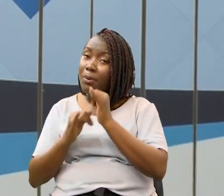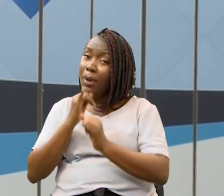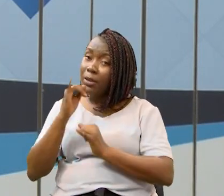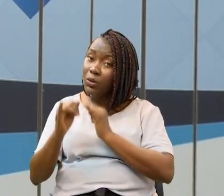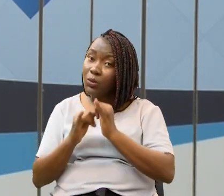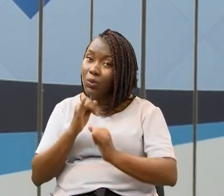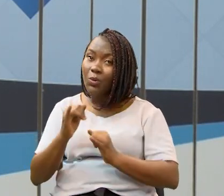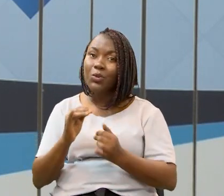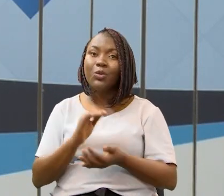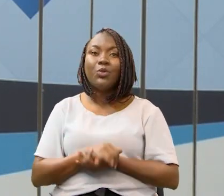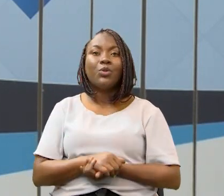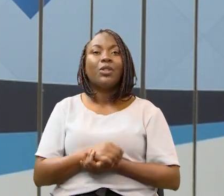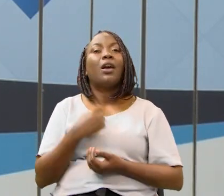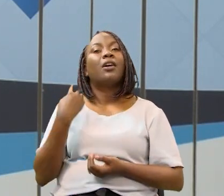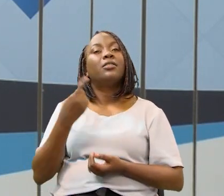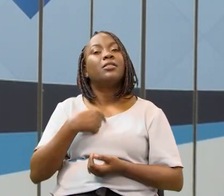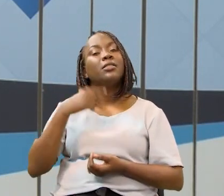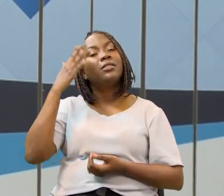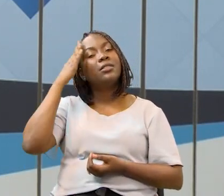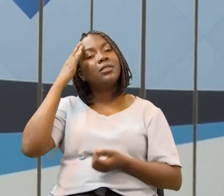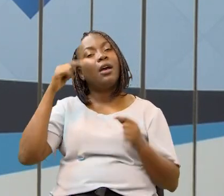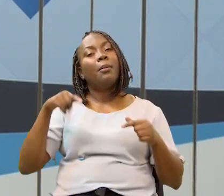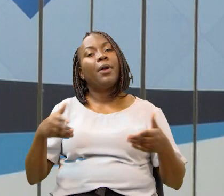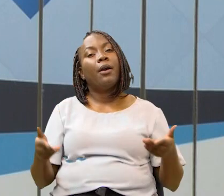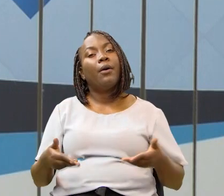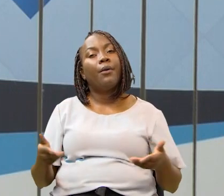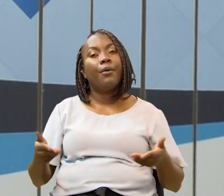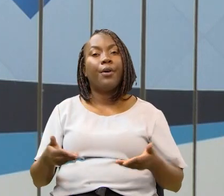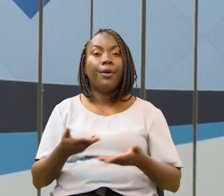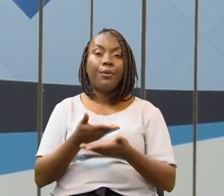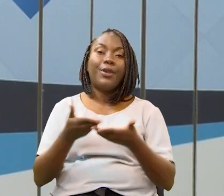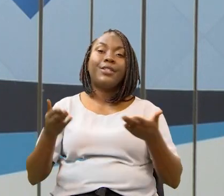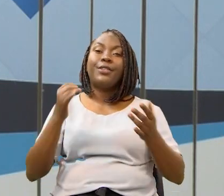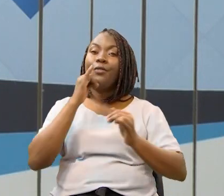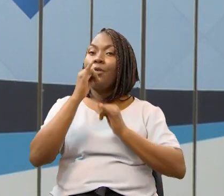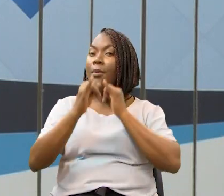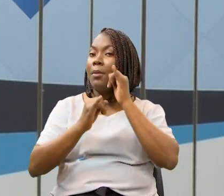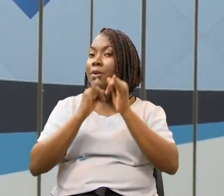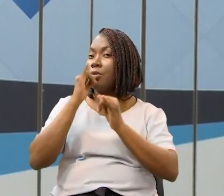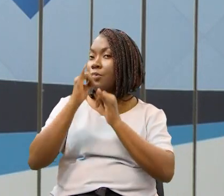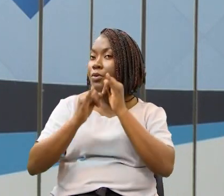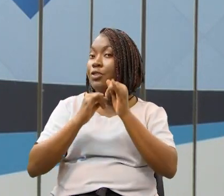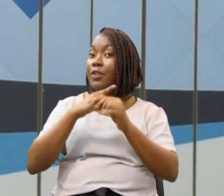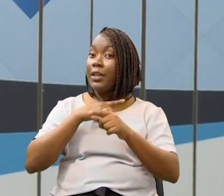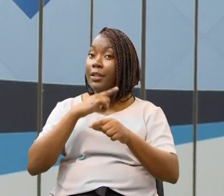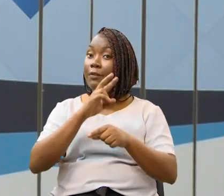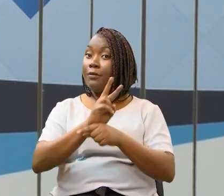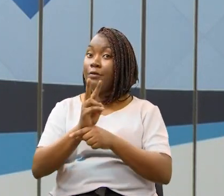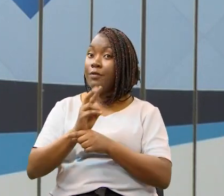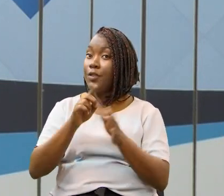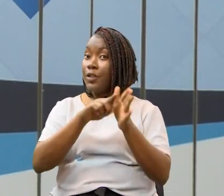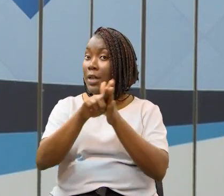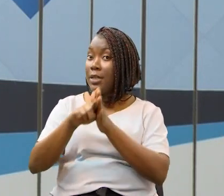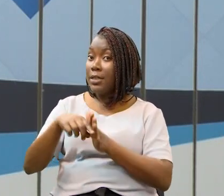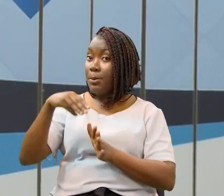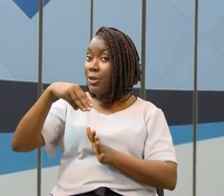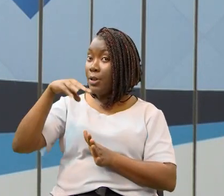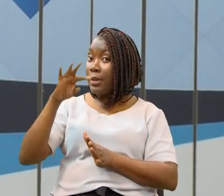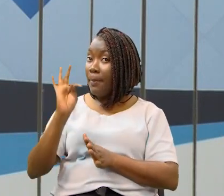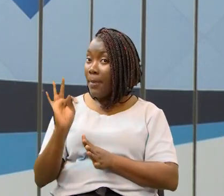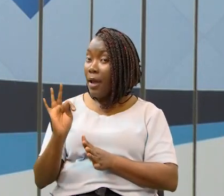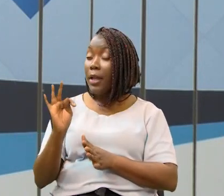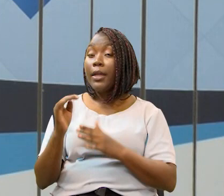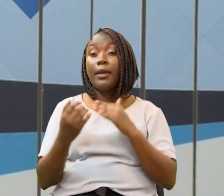informações, né? A gente sabe que agora, né, com essas informações, terá a fiscalização do Ministério do